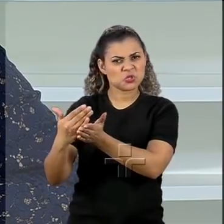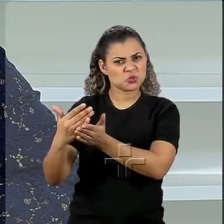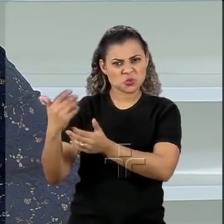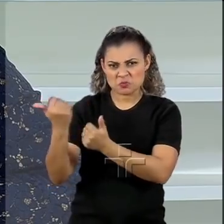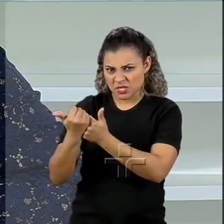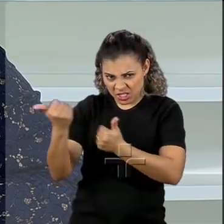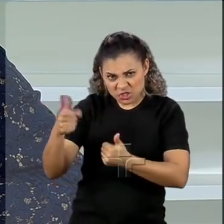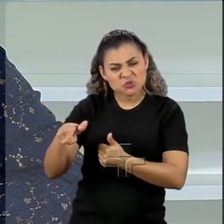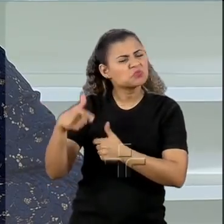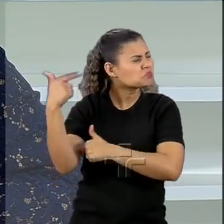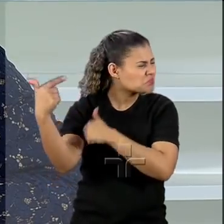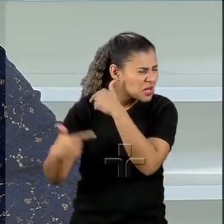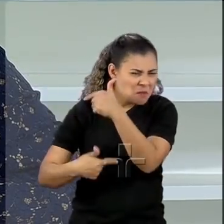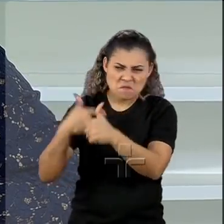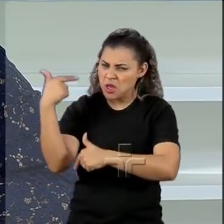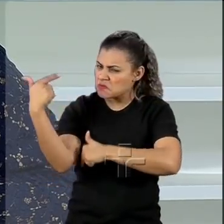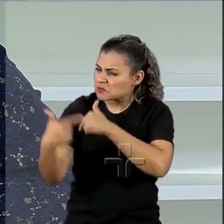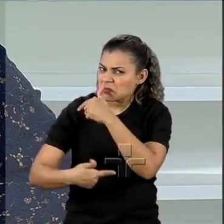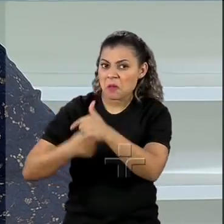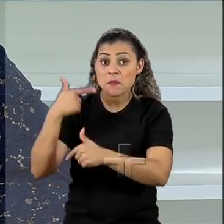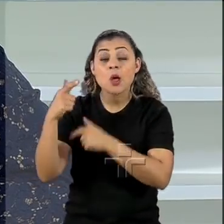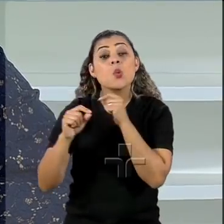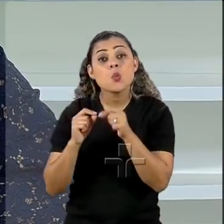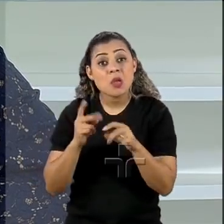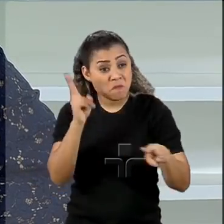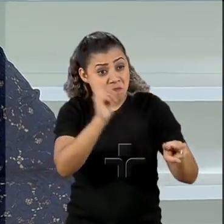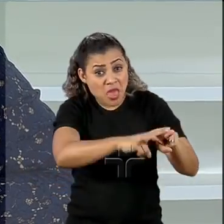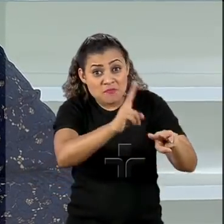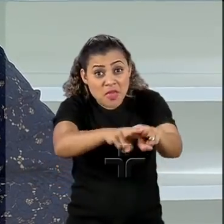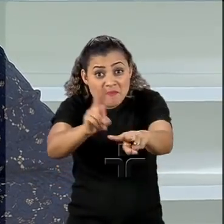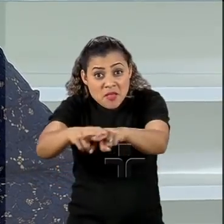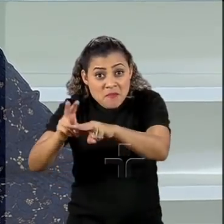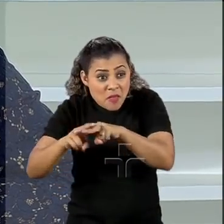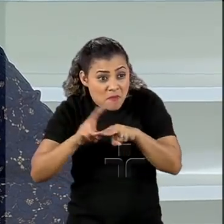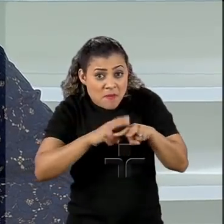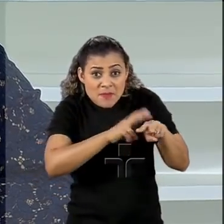mutirão carcerário, retirando